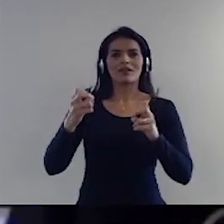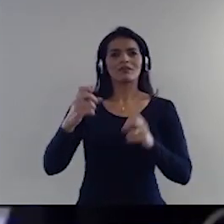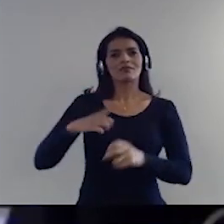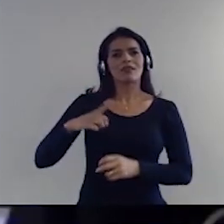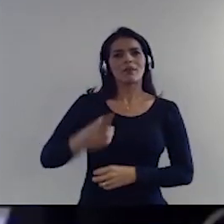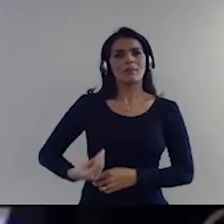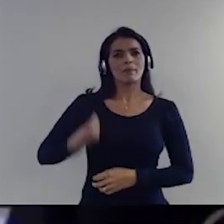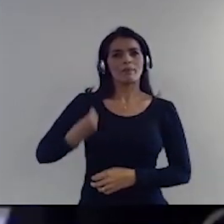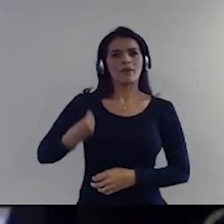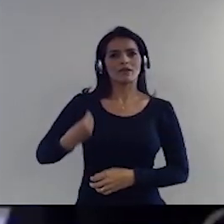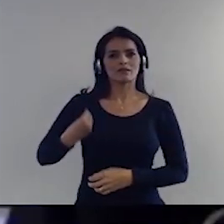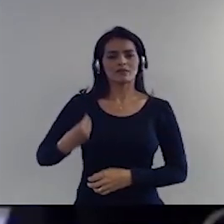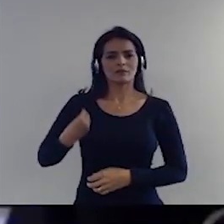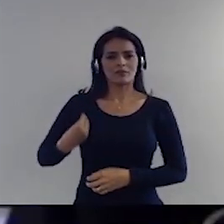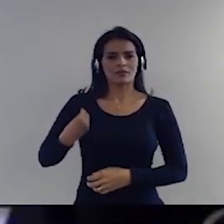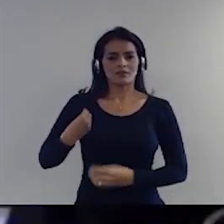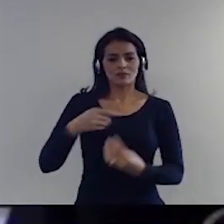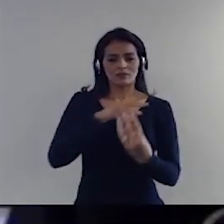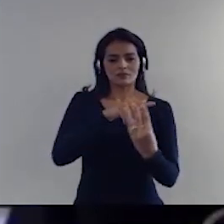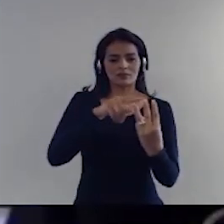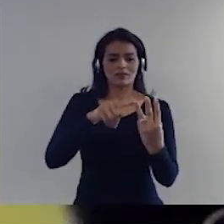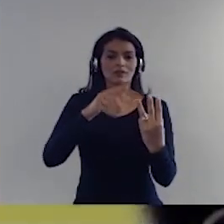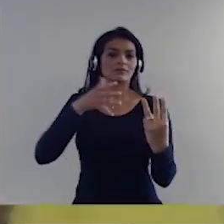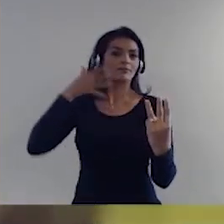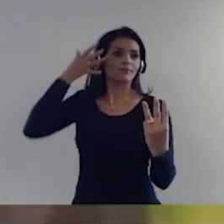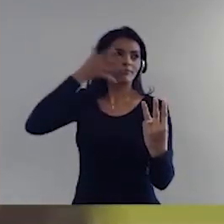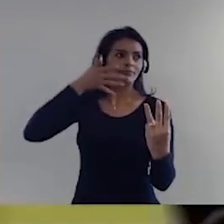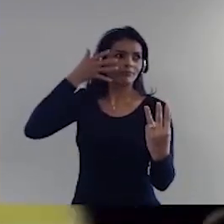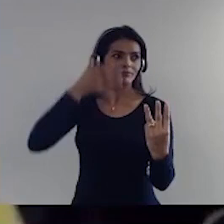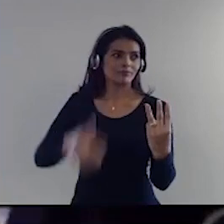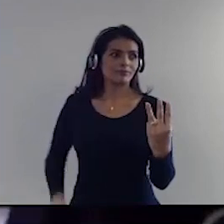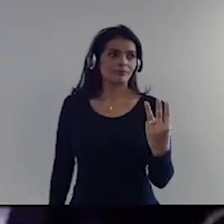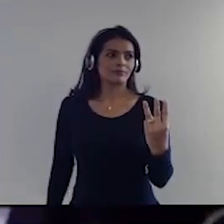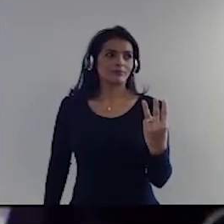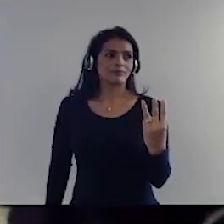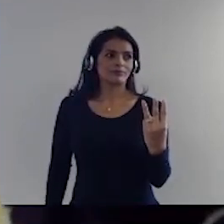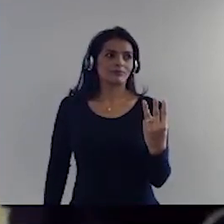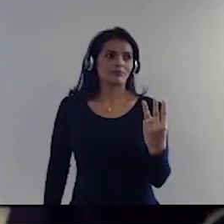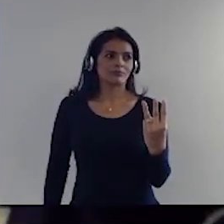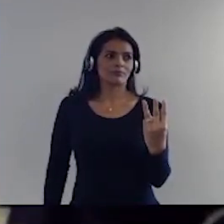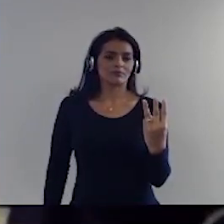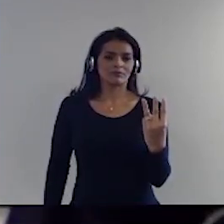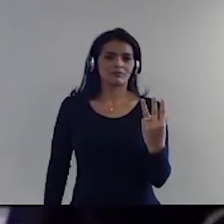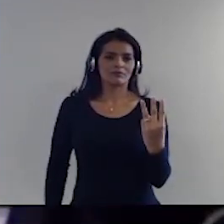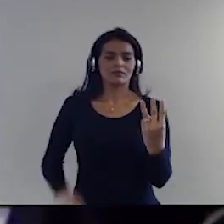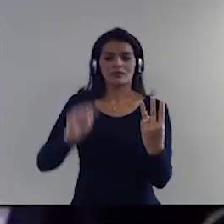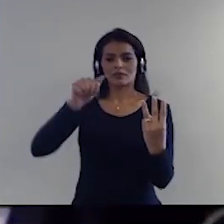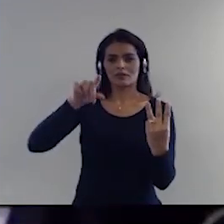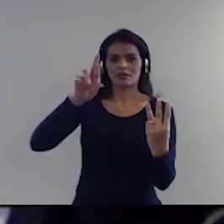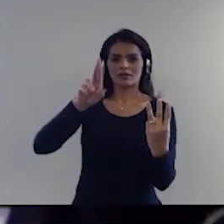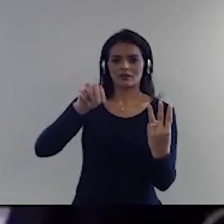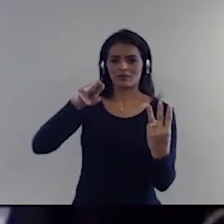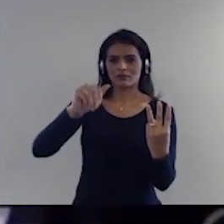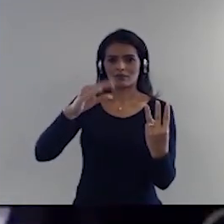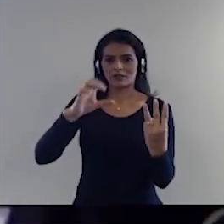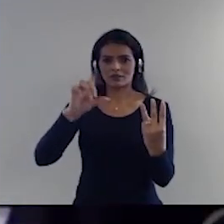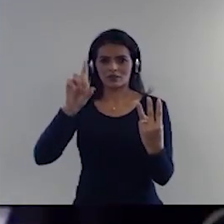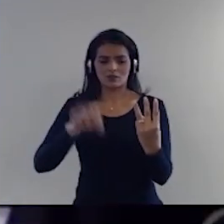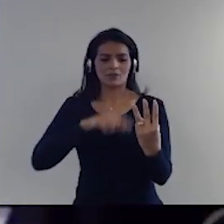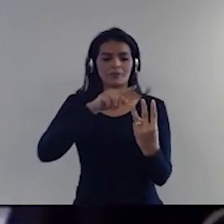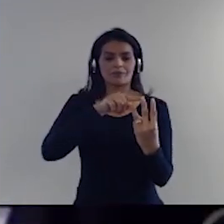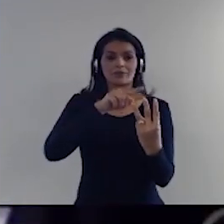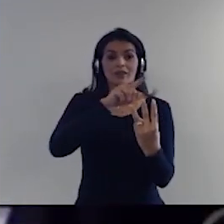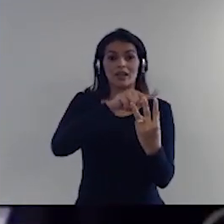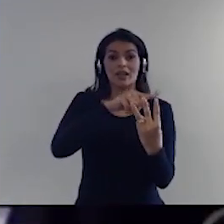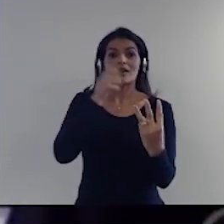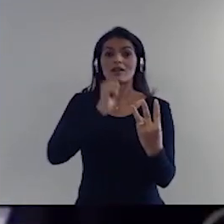com a participação de 3 palestrantes. São os ilustres colegas doutora Andréa Lorena Santos Macedo. Ela